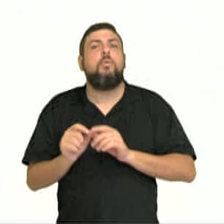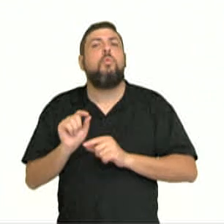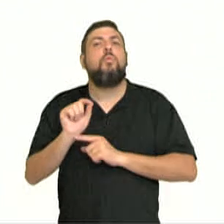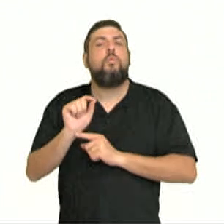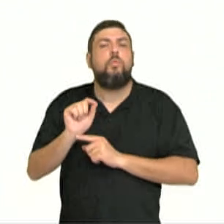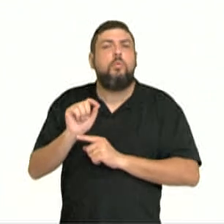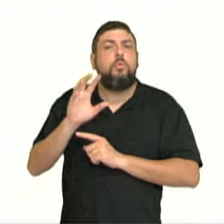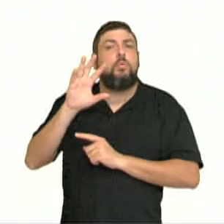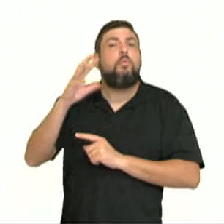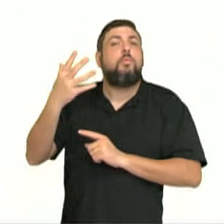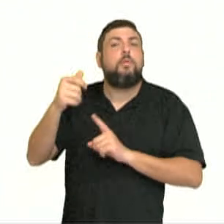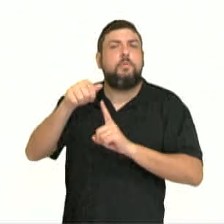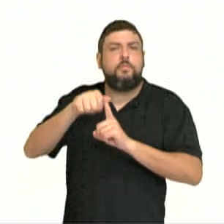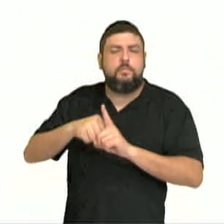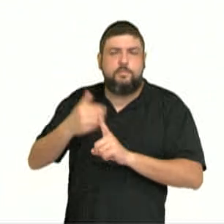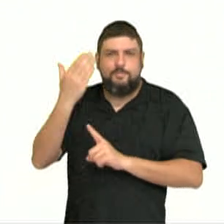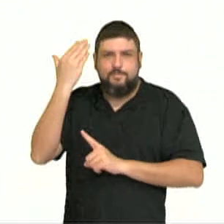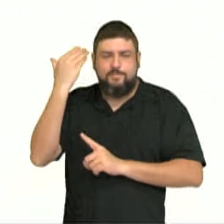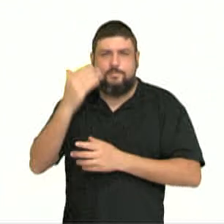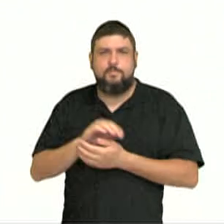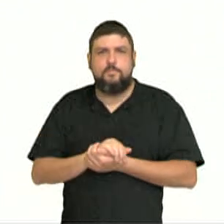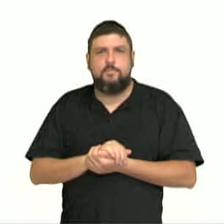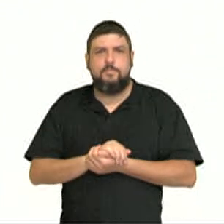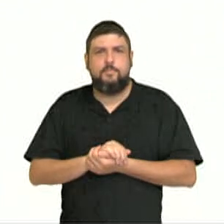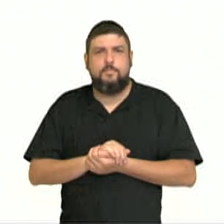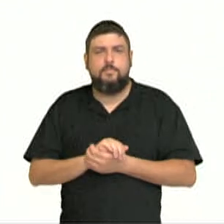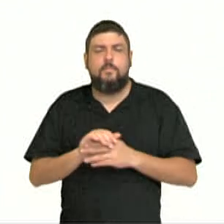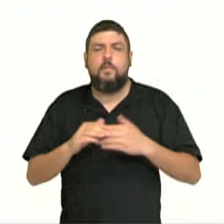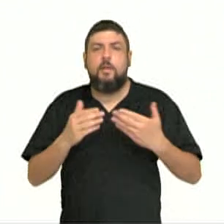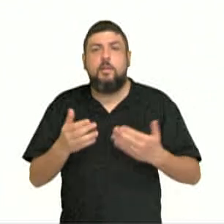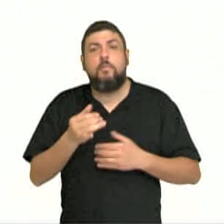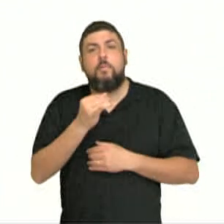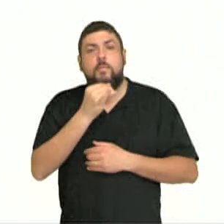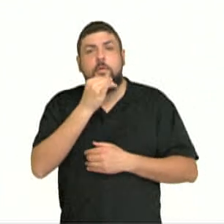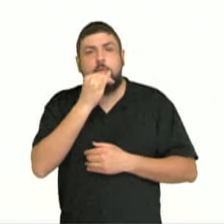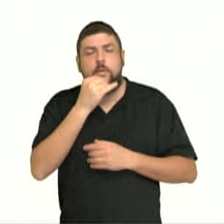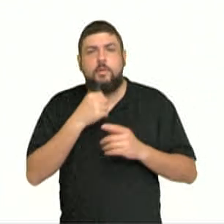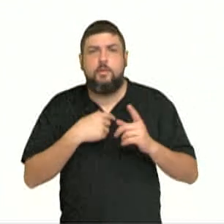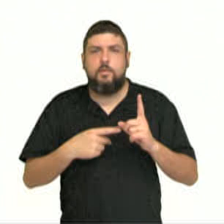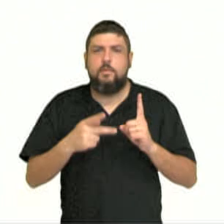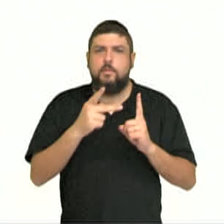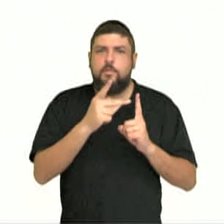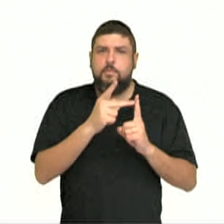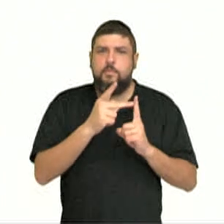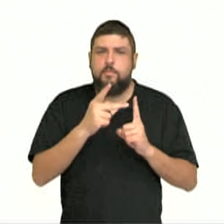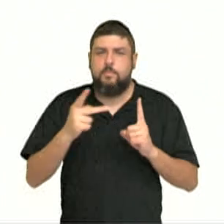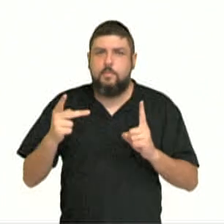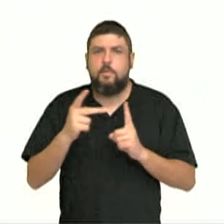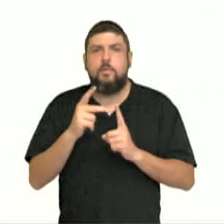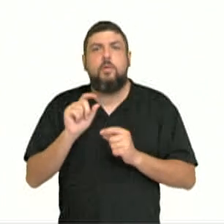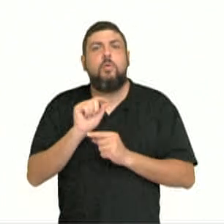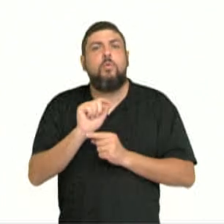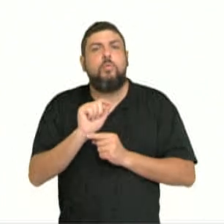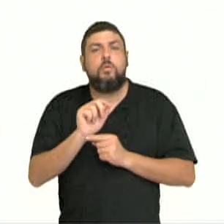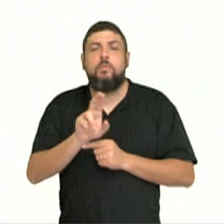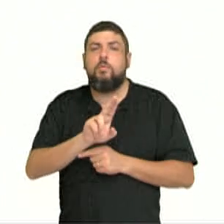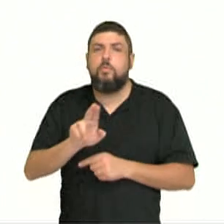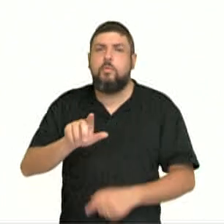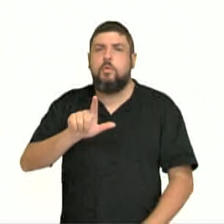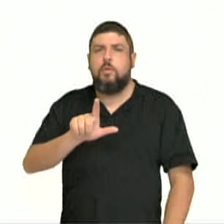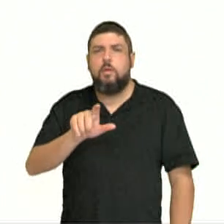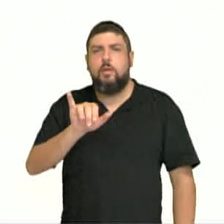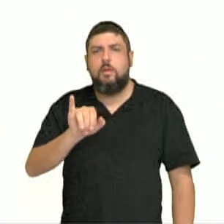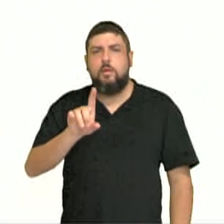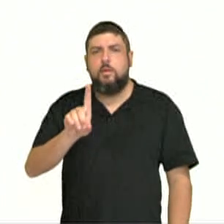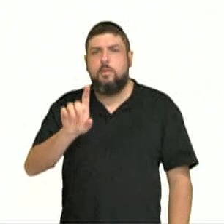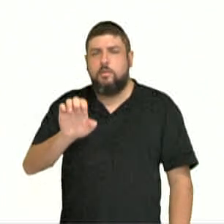Então veja, né? Então há um exemplo de parágrafo, né, que chamamos de lead, tá? Que